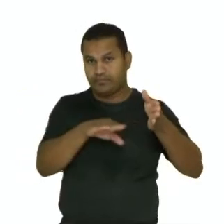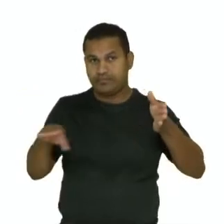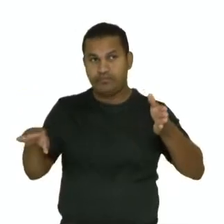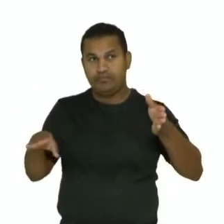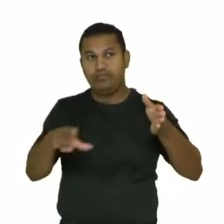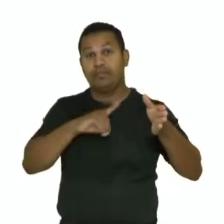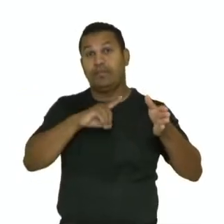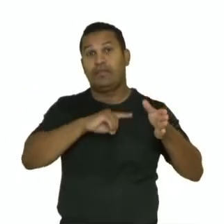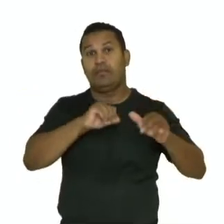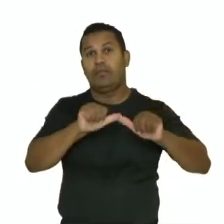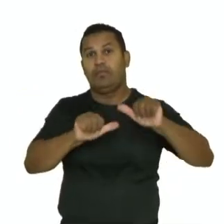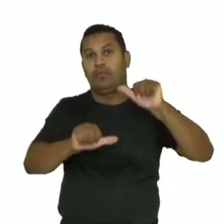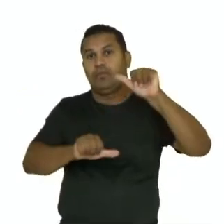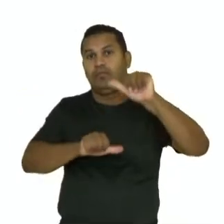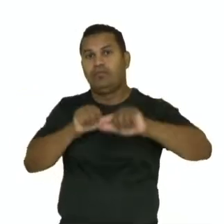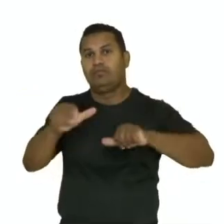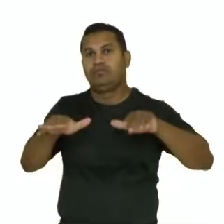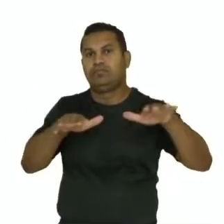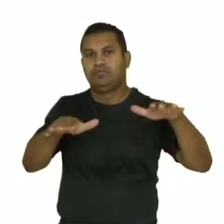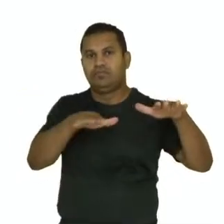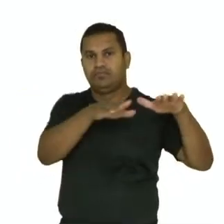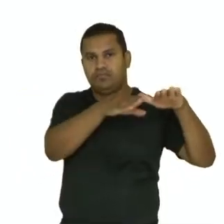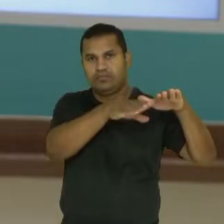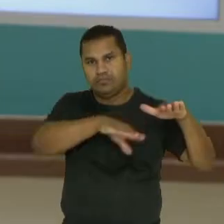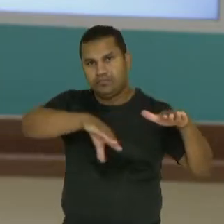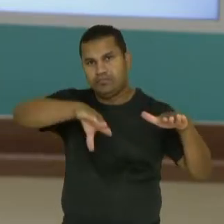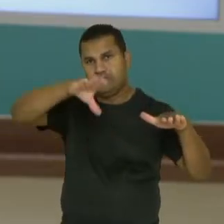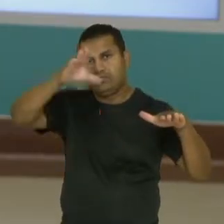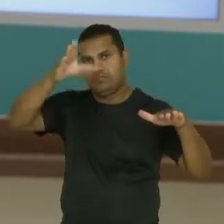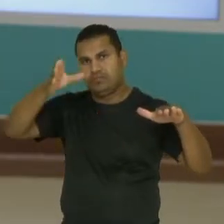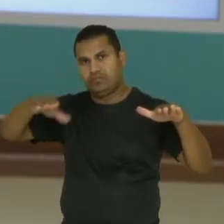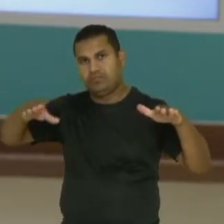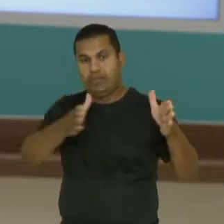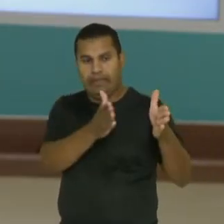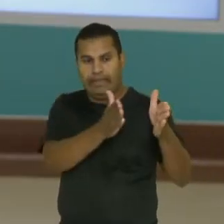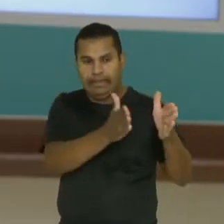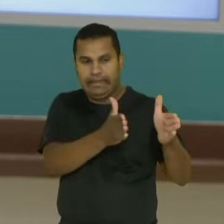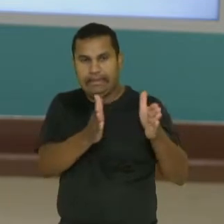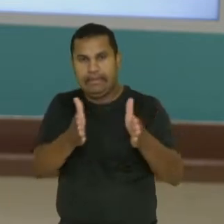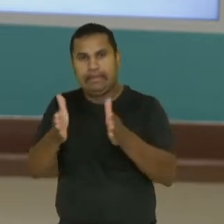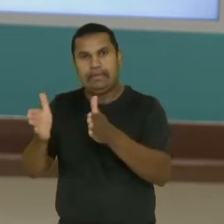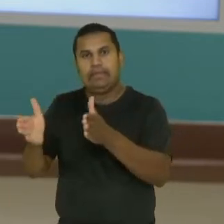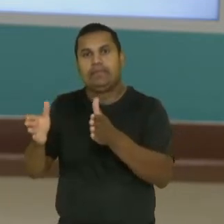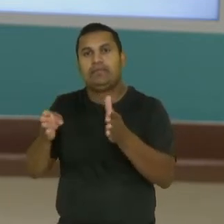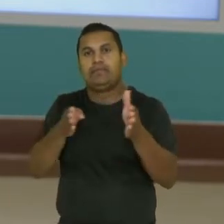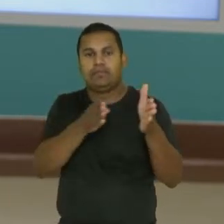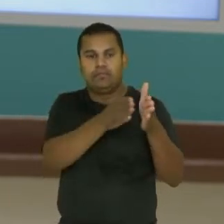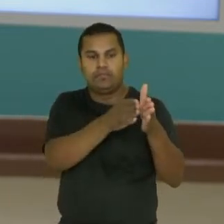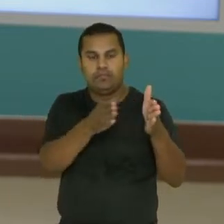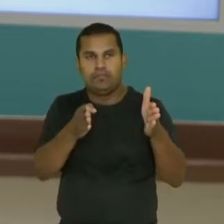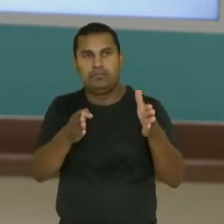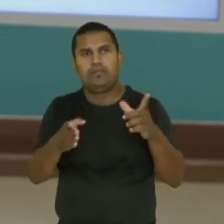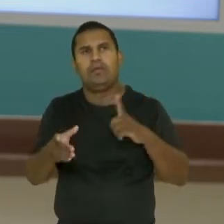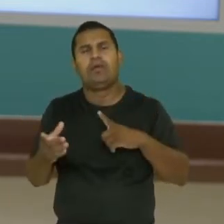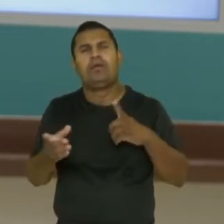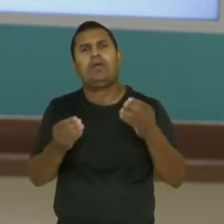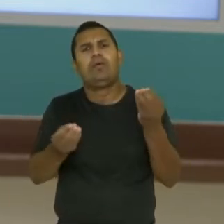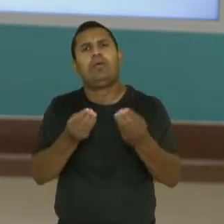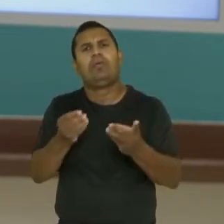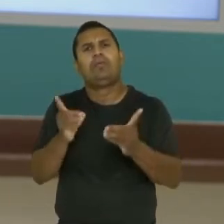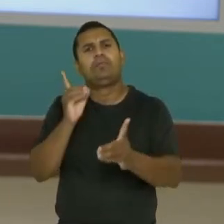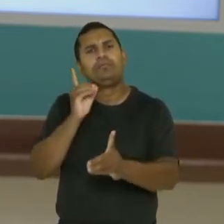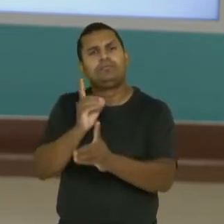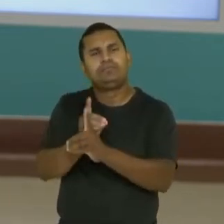nessa tela nós temos a demonstração de todos os elementos super importantes aí que compõem a função cosseno. Então, eu tenho o domínio